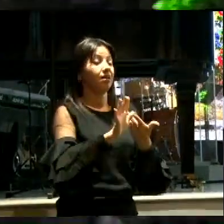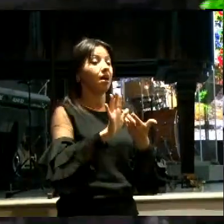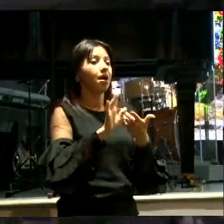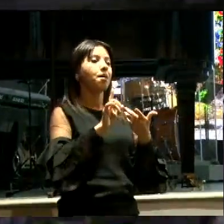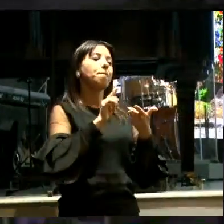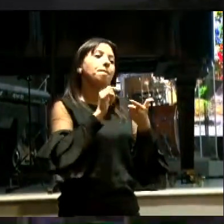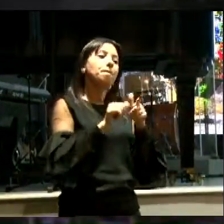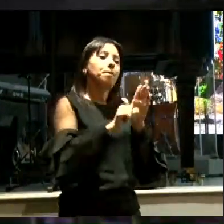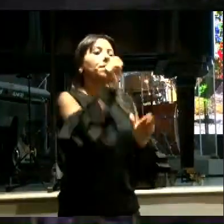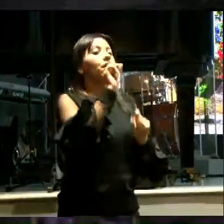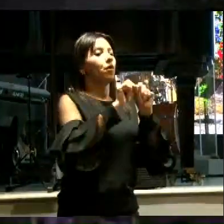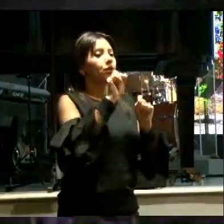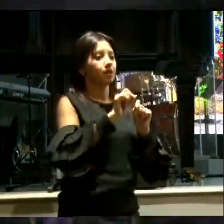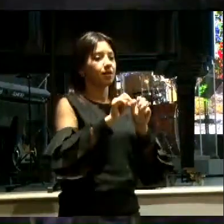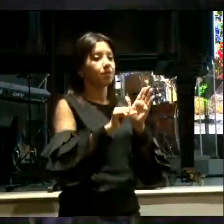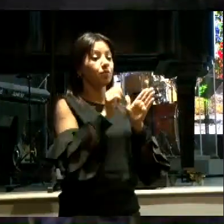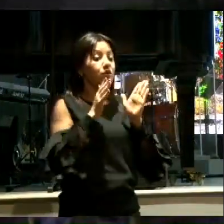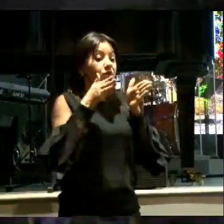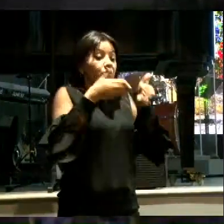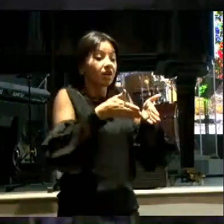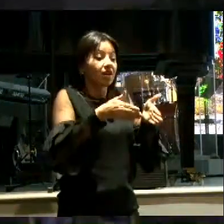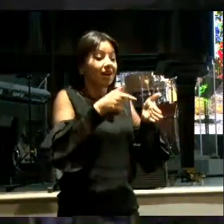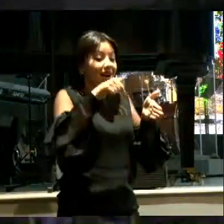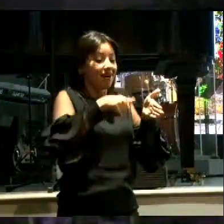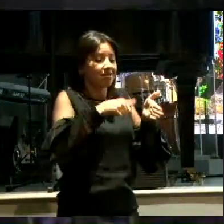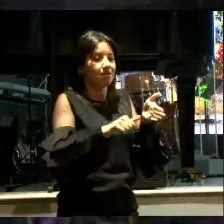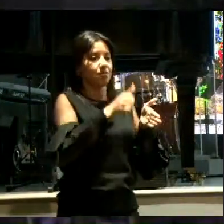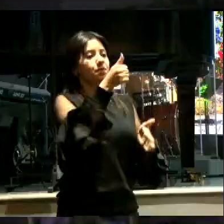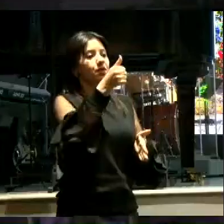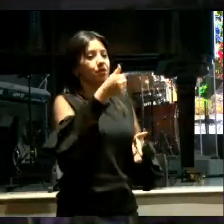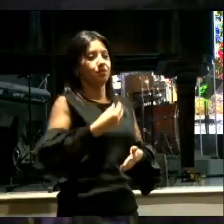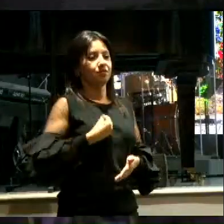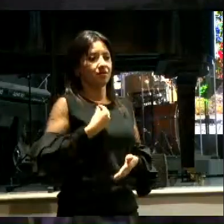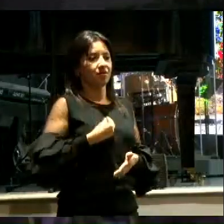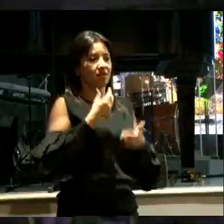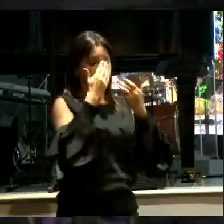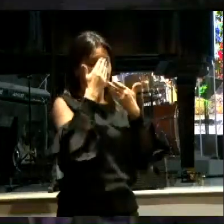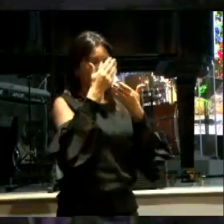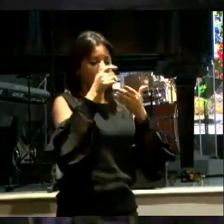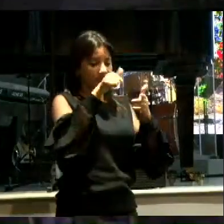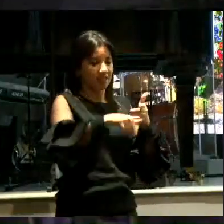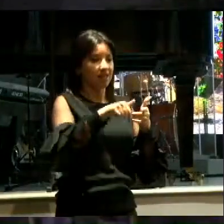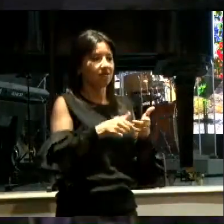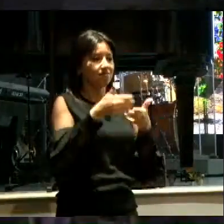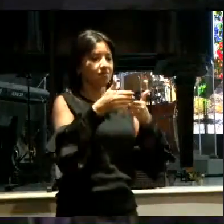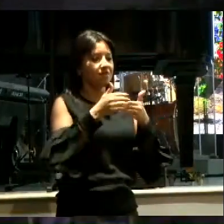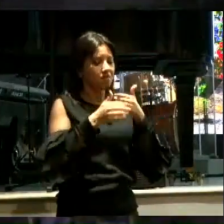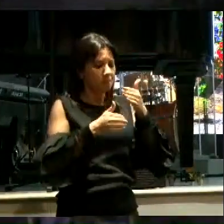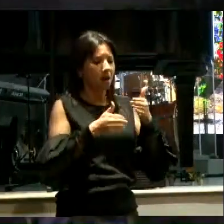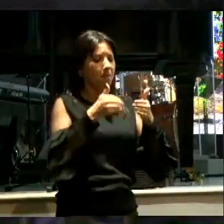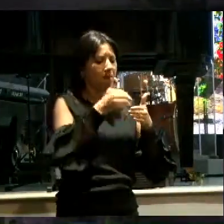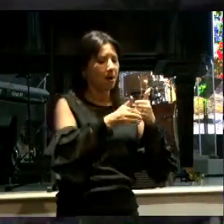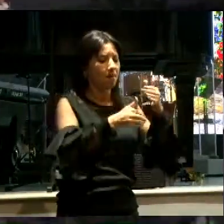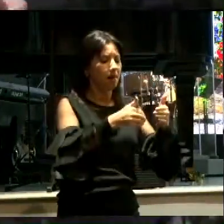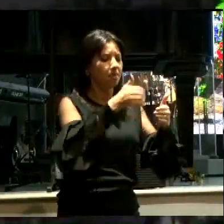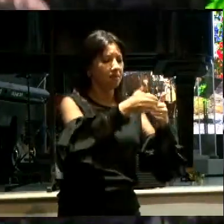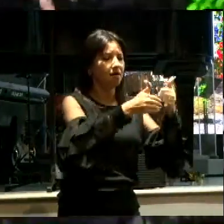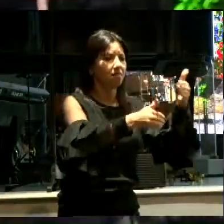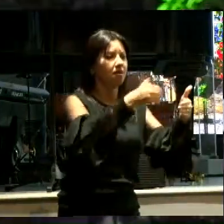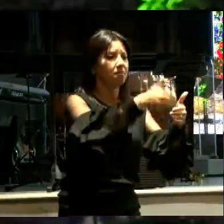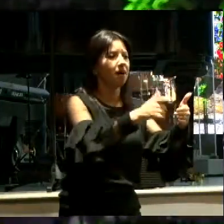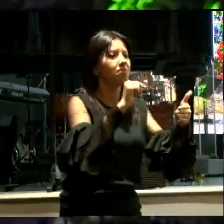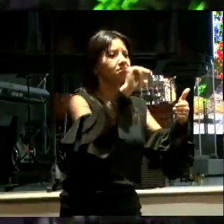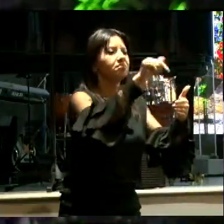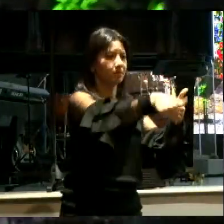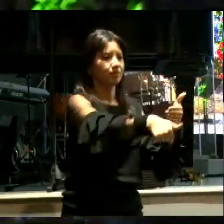que coloquem para você vai estar bom. Porque era assim que eu vivia, de passo em passo. Então, eu me casei com